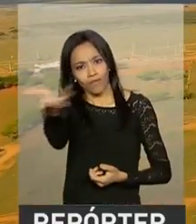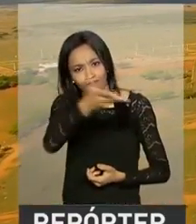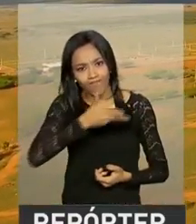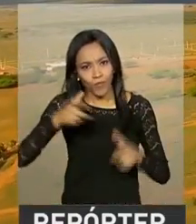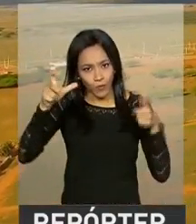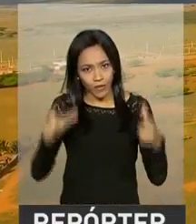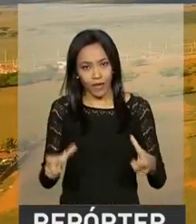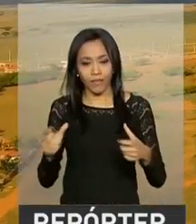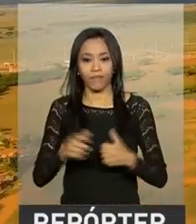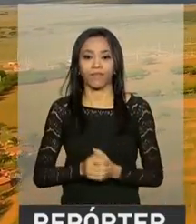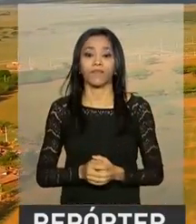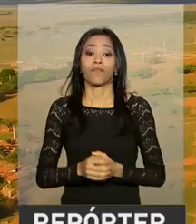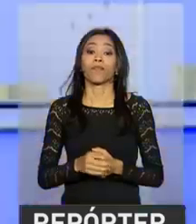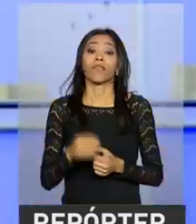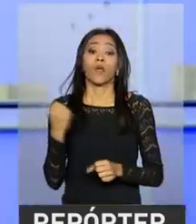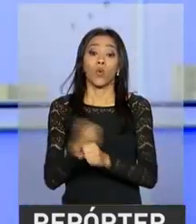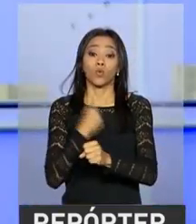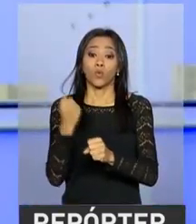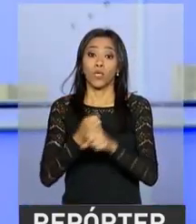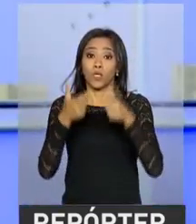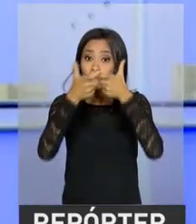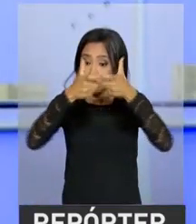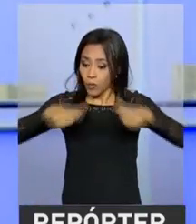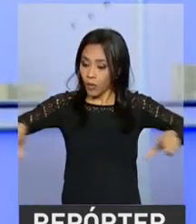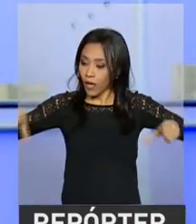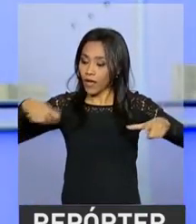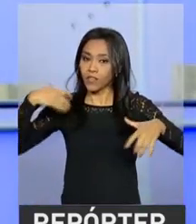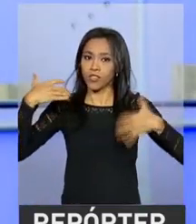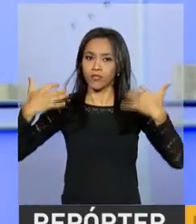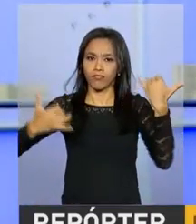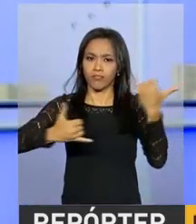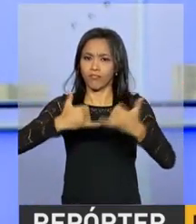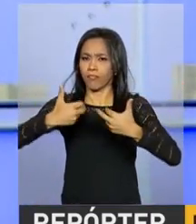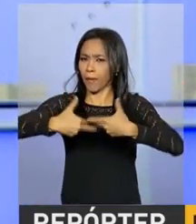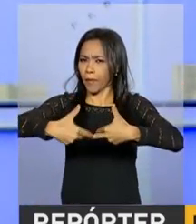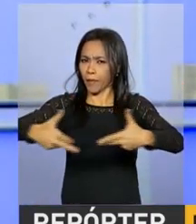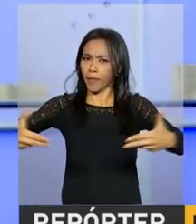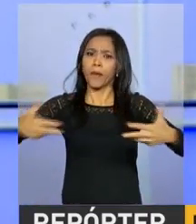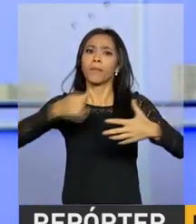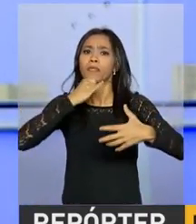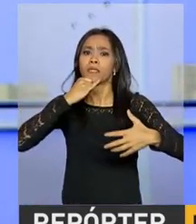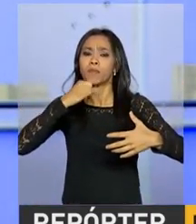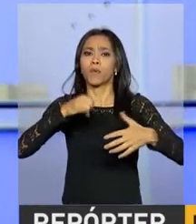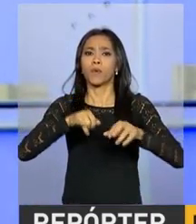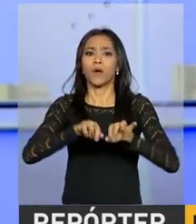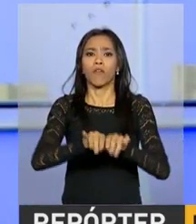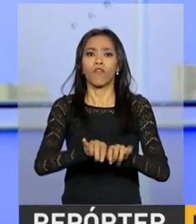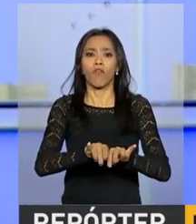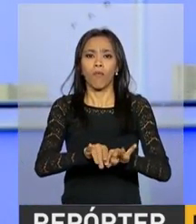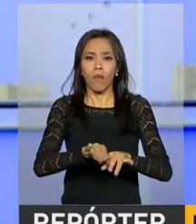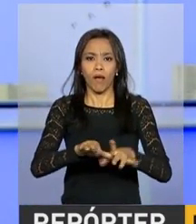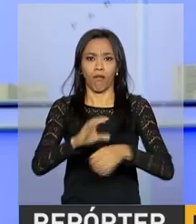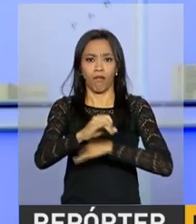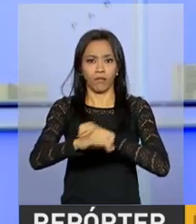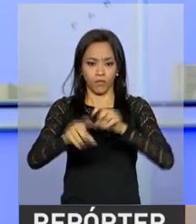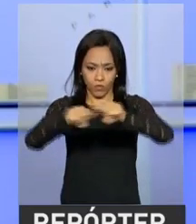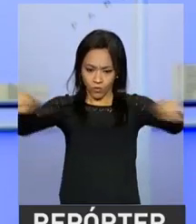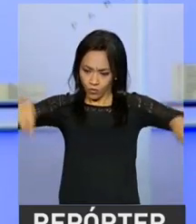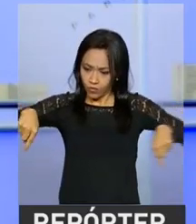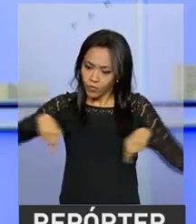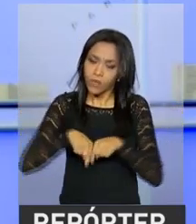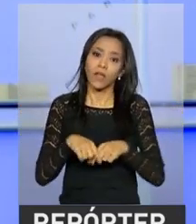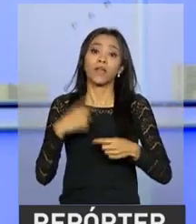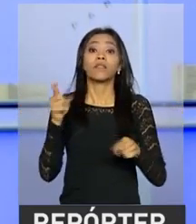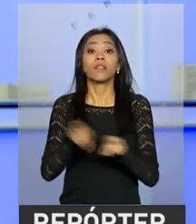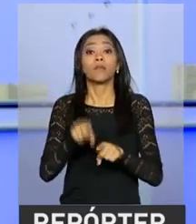construir essa área de lazer com esse esse centro tecnológico né com aula de informática e estão também